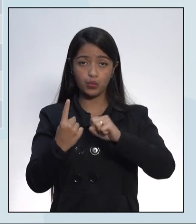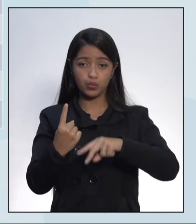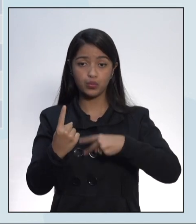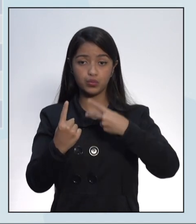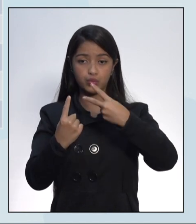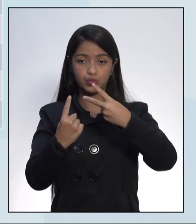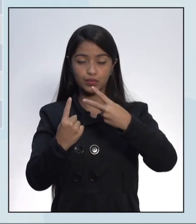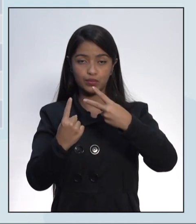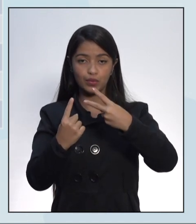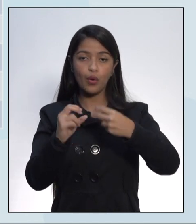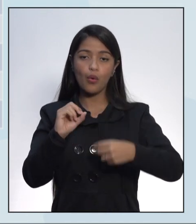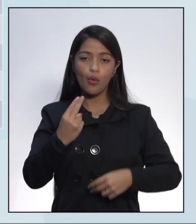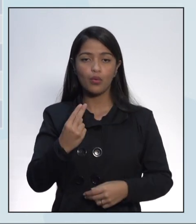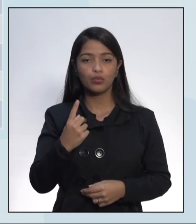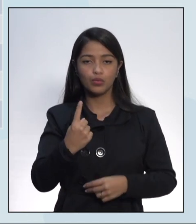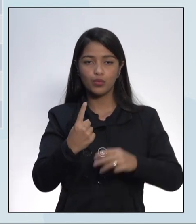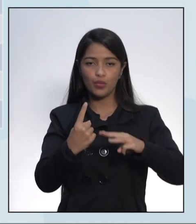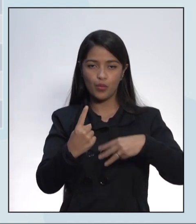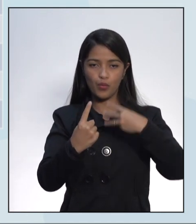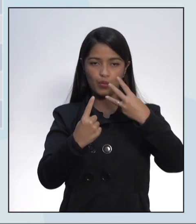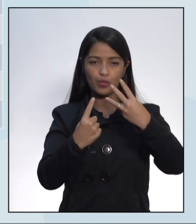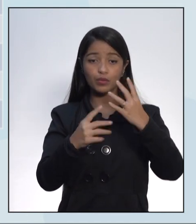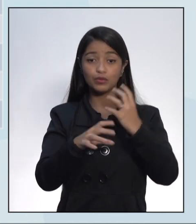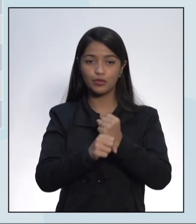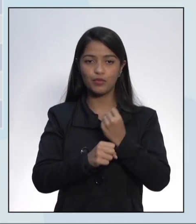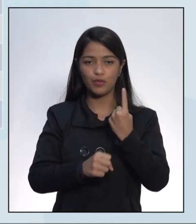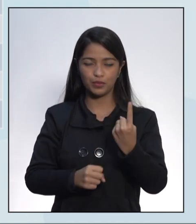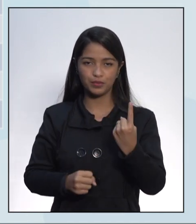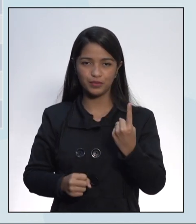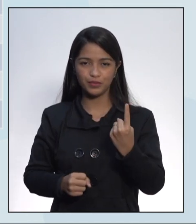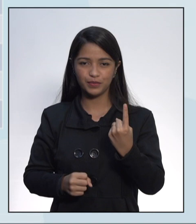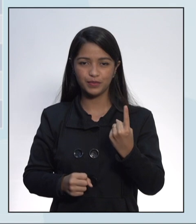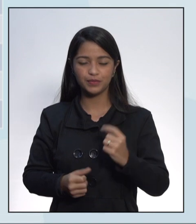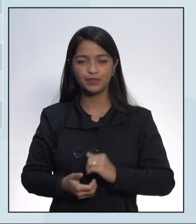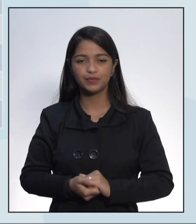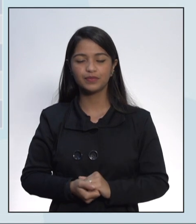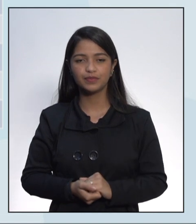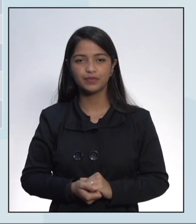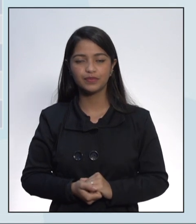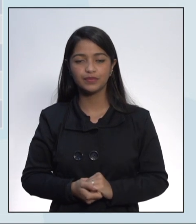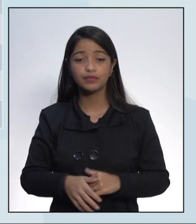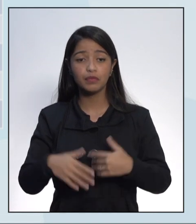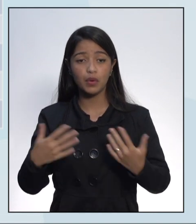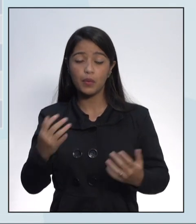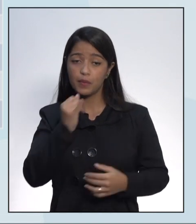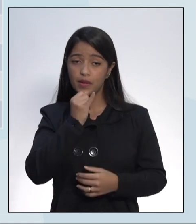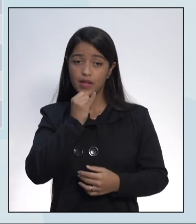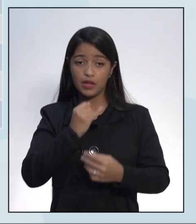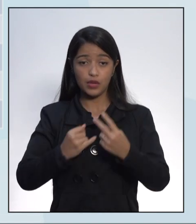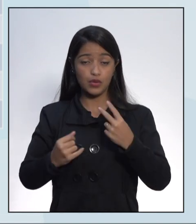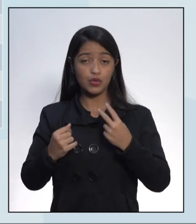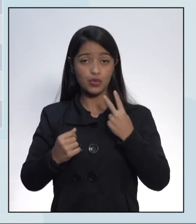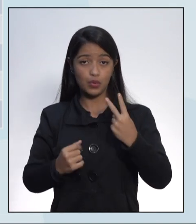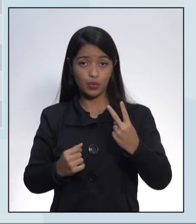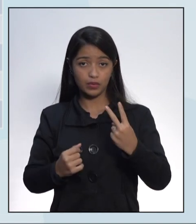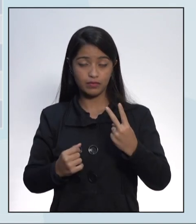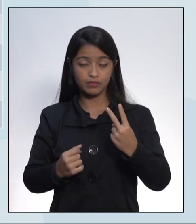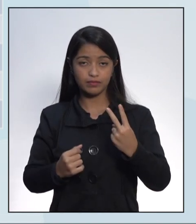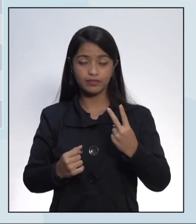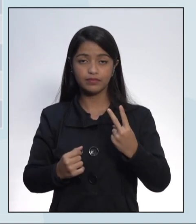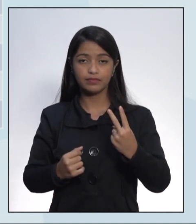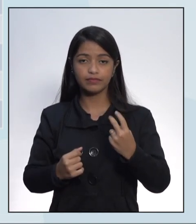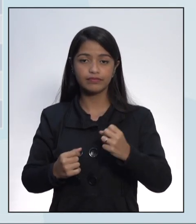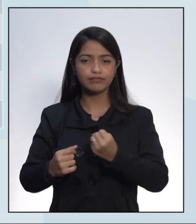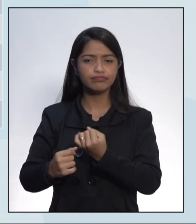cubo, né? Olha lá, a resposta 1 e 1, né? Quando o valor do lado é 2, né? Então a área do quadrado